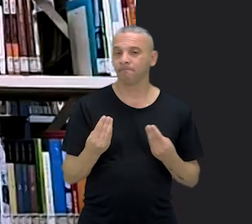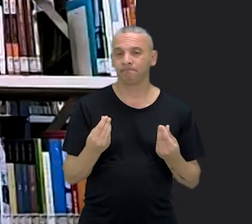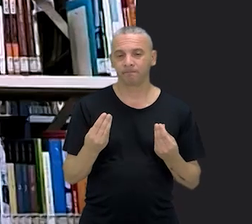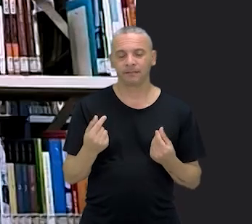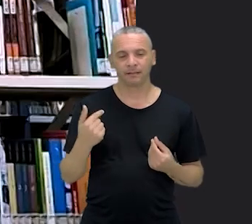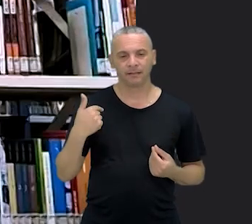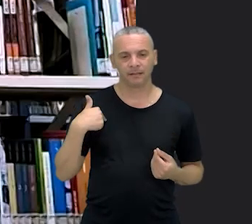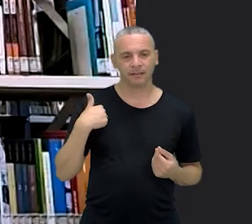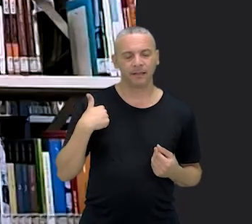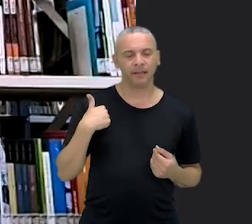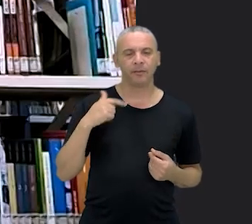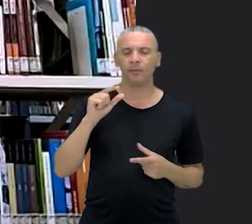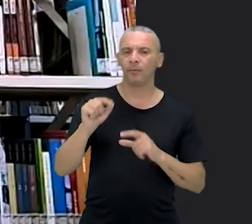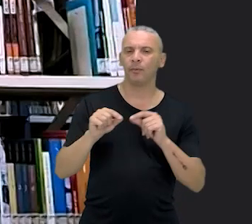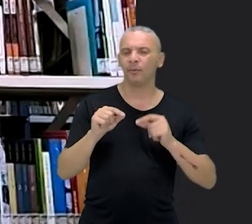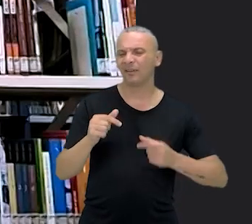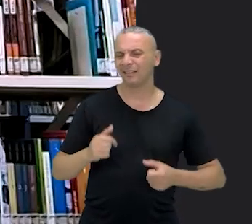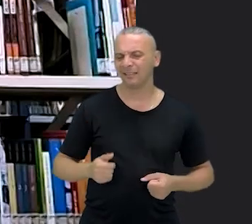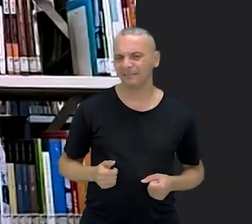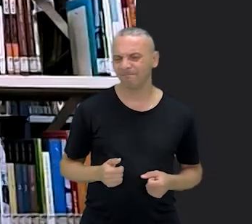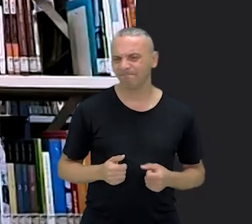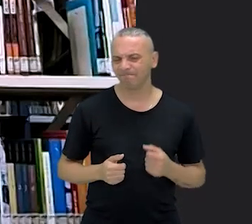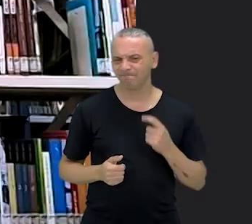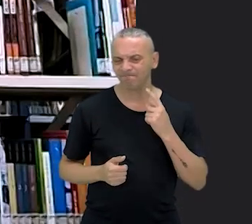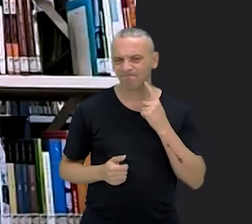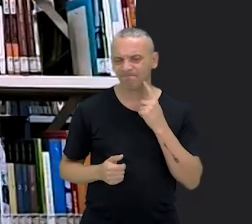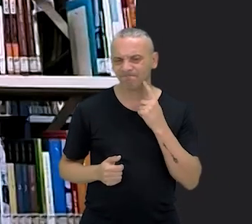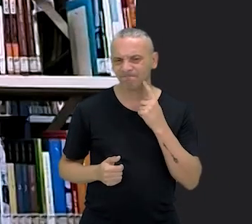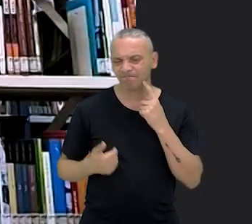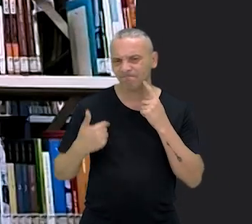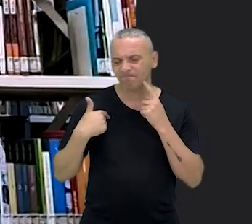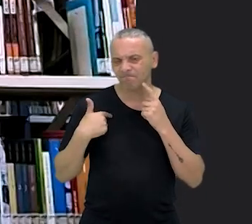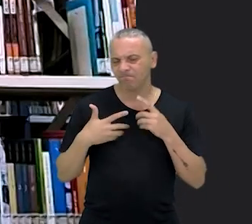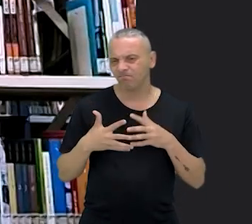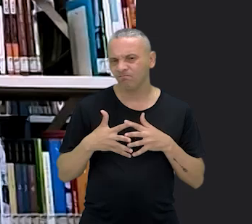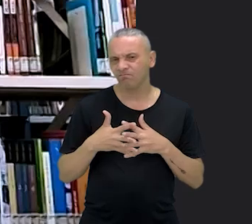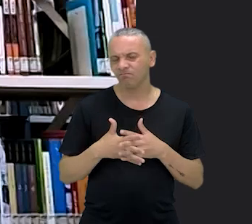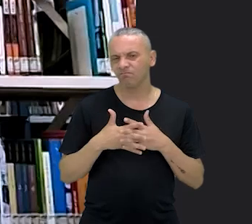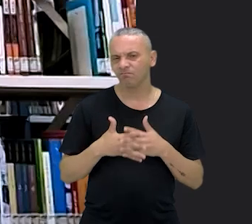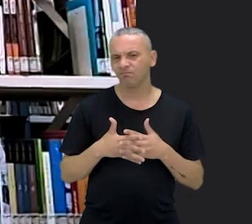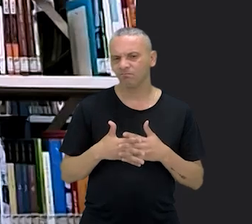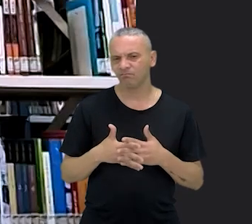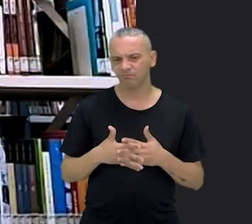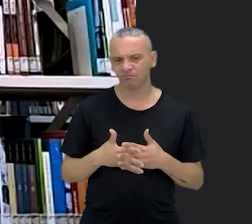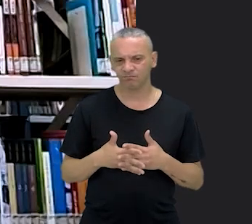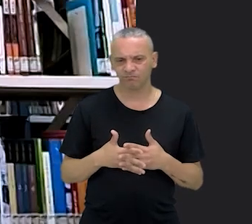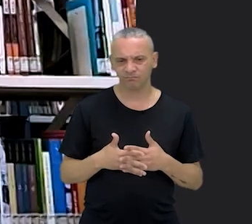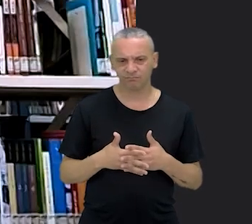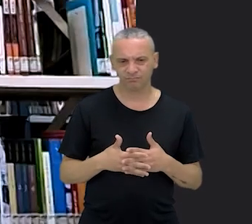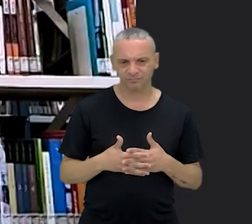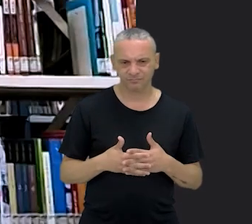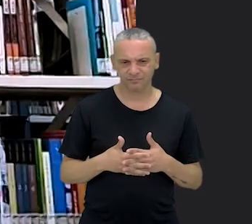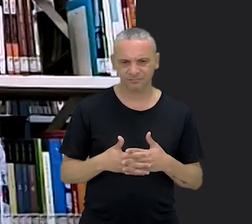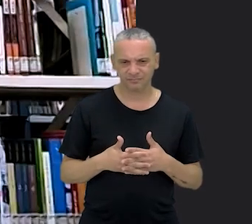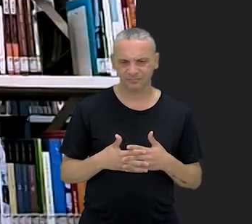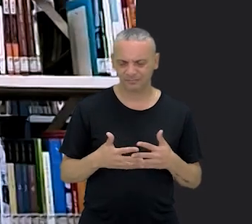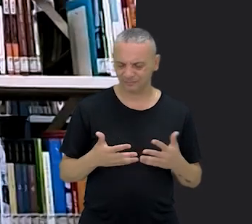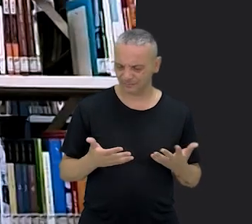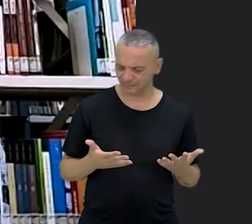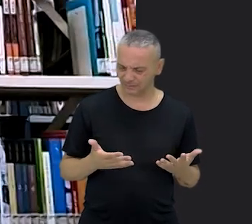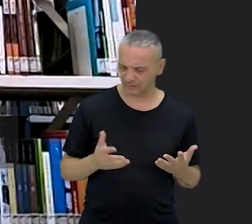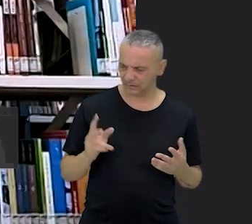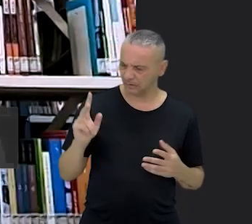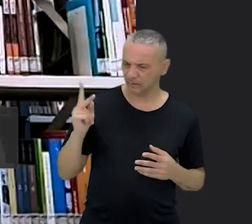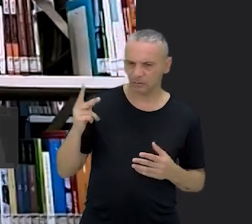Eu confesso para vocês que eu fiquei na dúvida. Eu tentei não tomar partido, eu não sei a história,